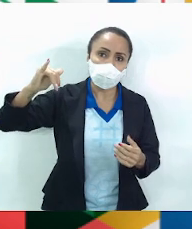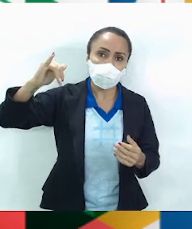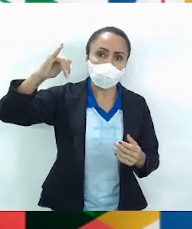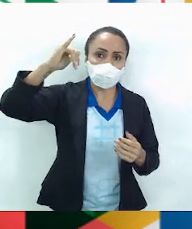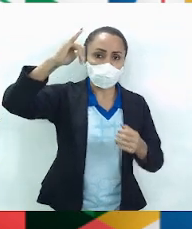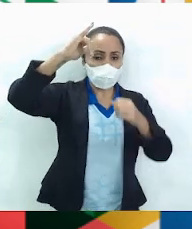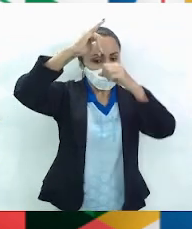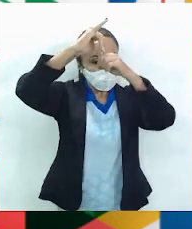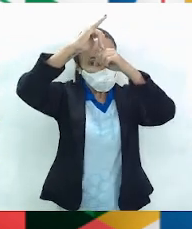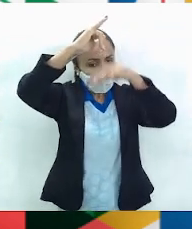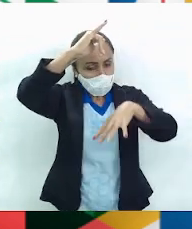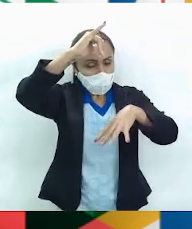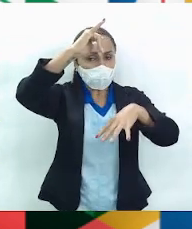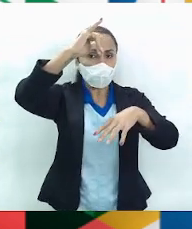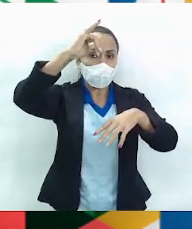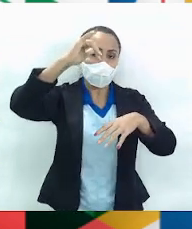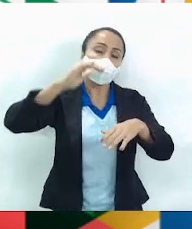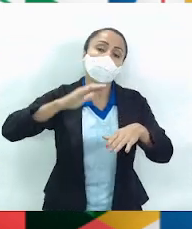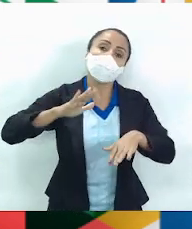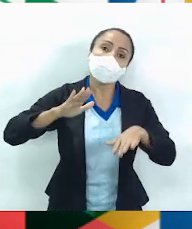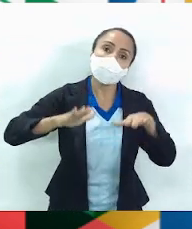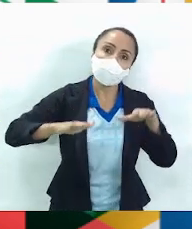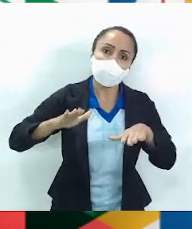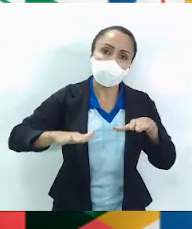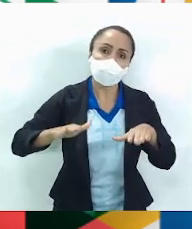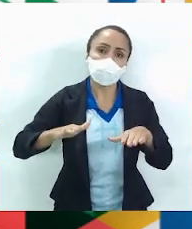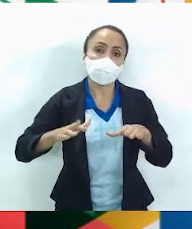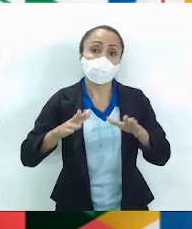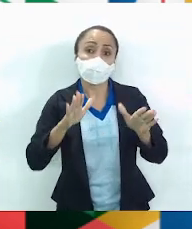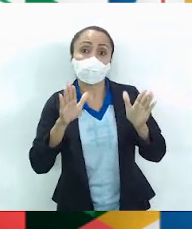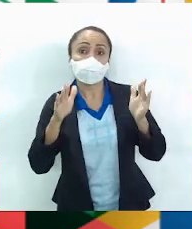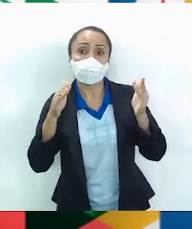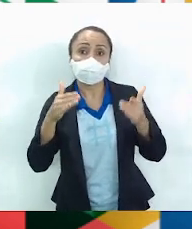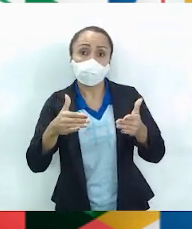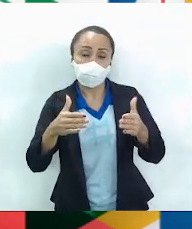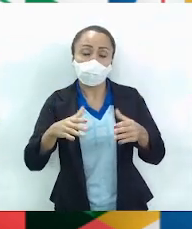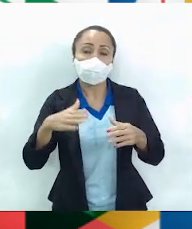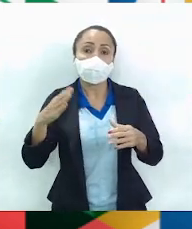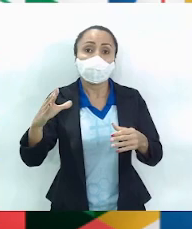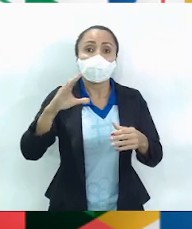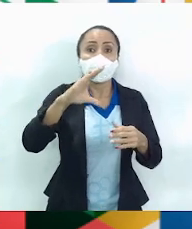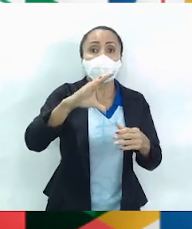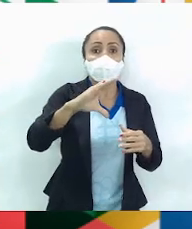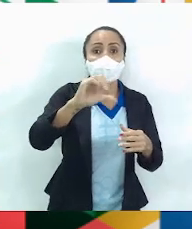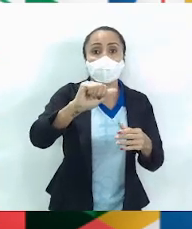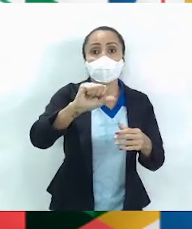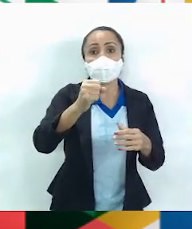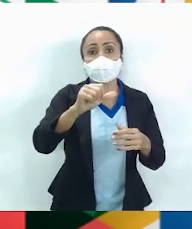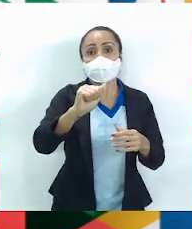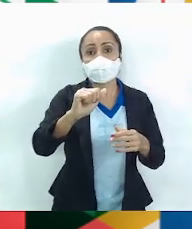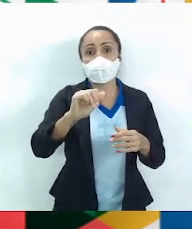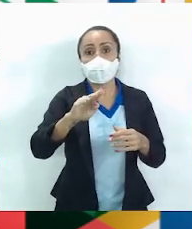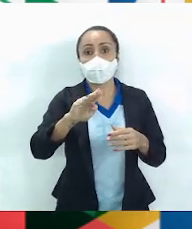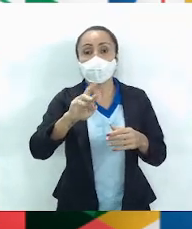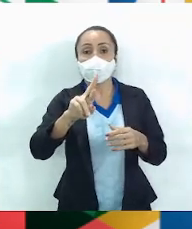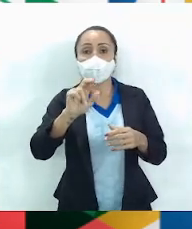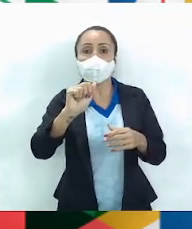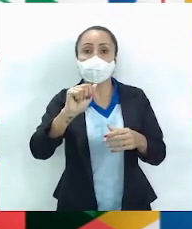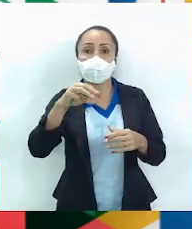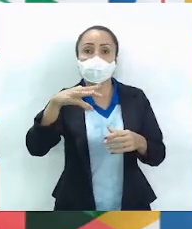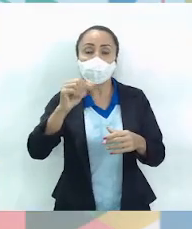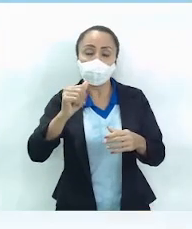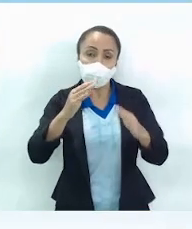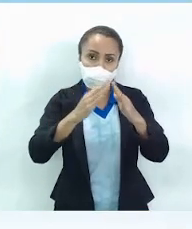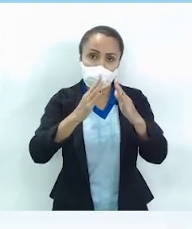o que seria, talvez, né, a intenção de atingir a Casa Branca, que é o símbolo do poder político